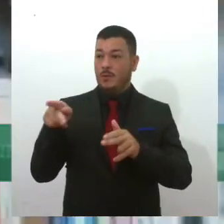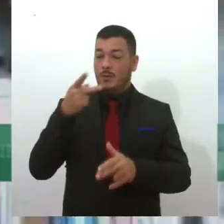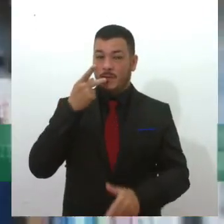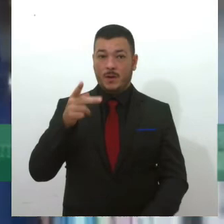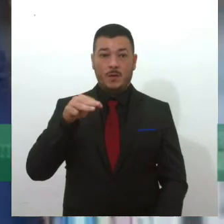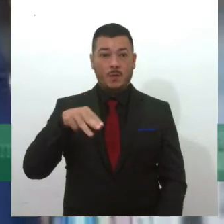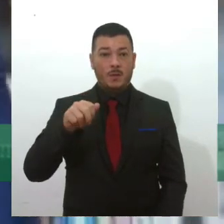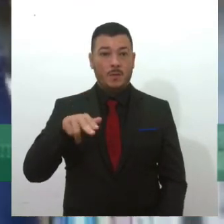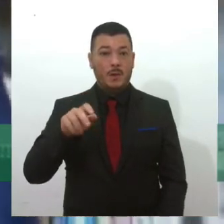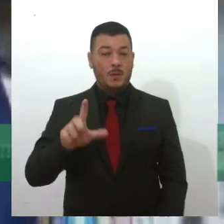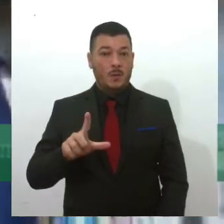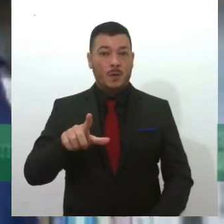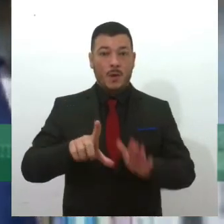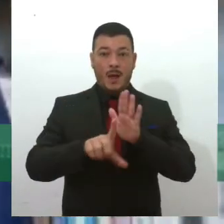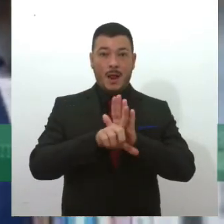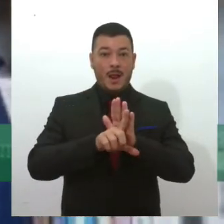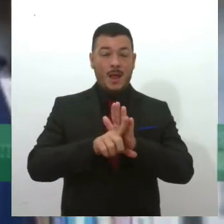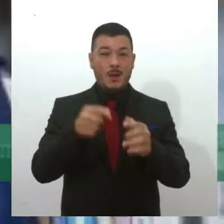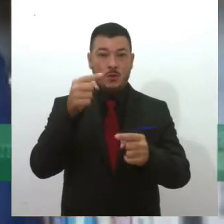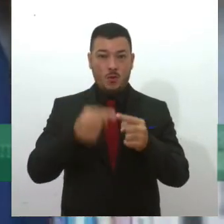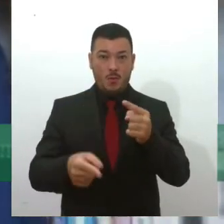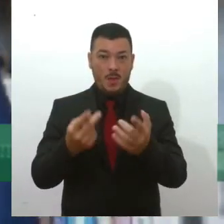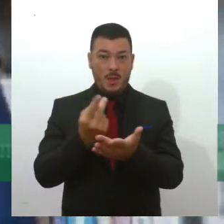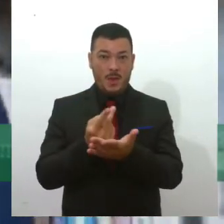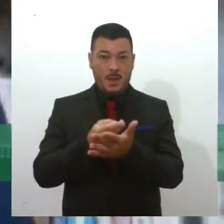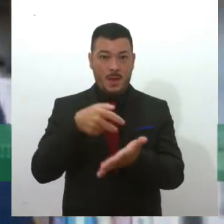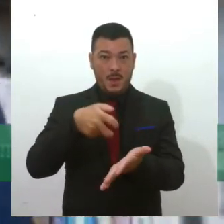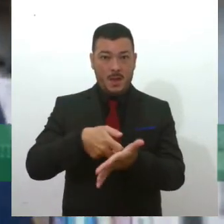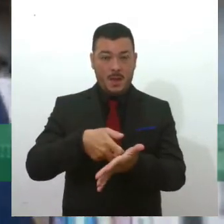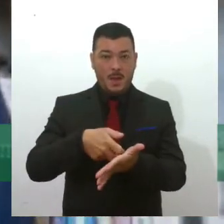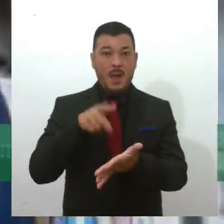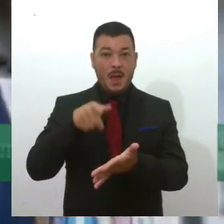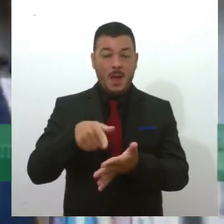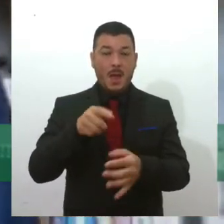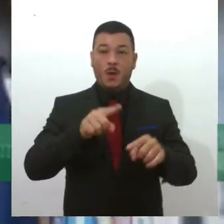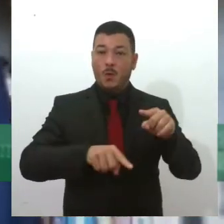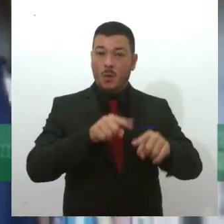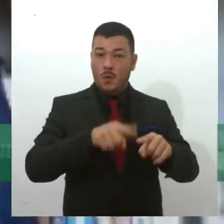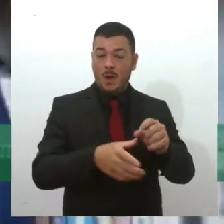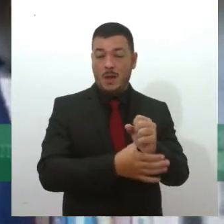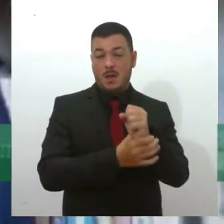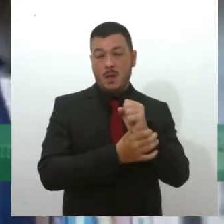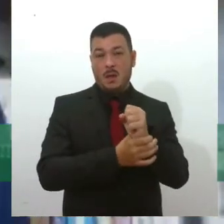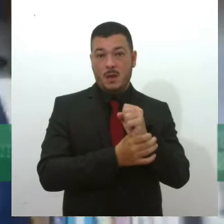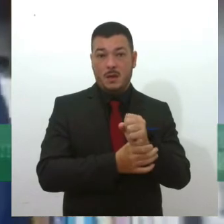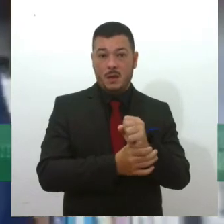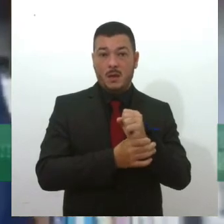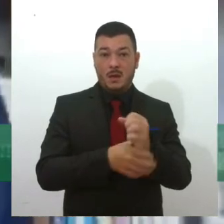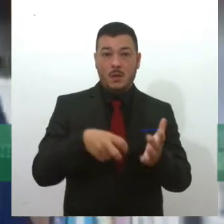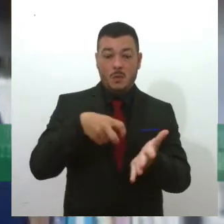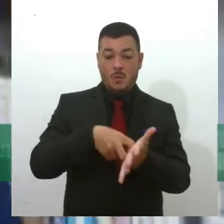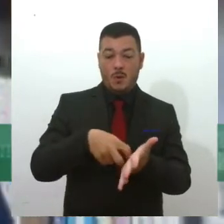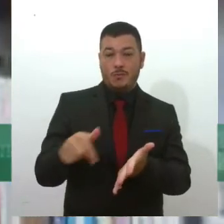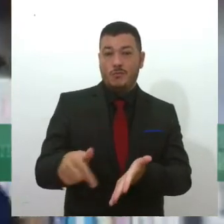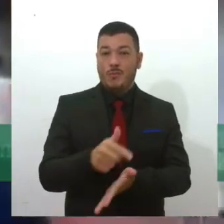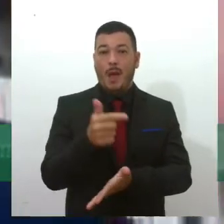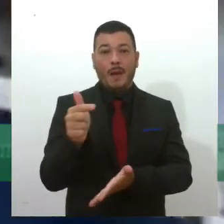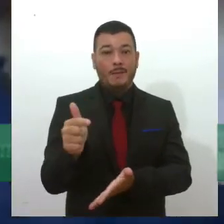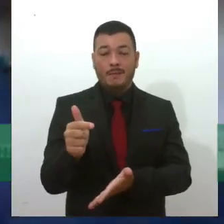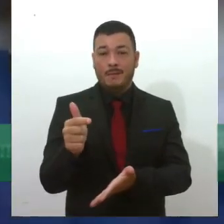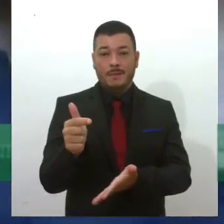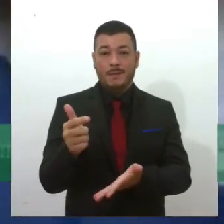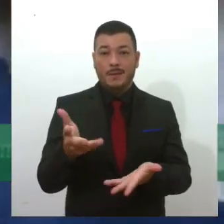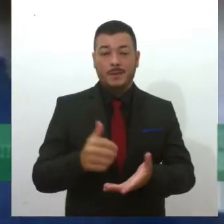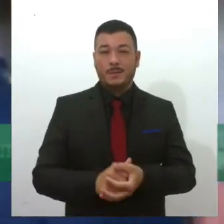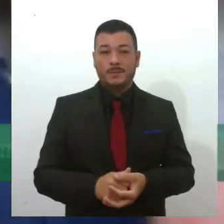de improbidade é um instrumento jurídico garantidor da transparência, né? Então nós temos lá